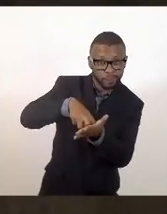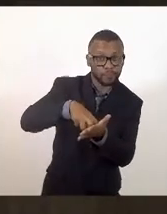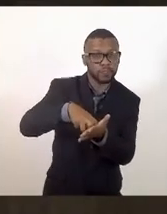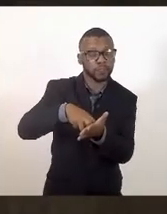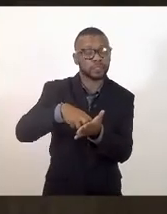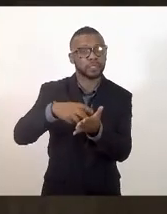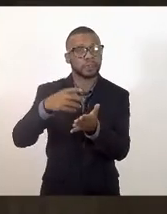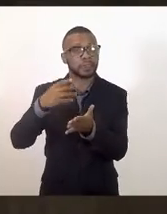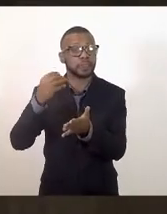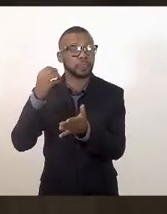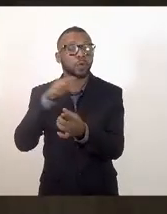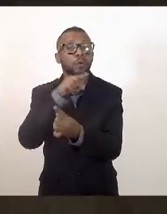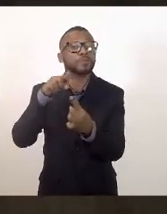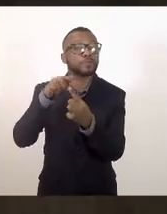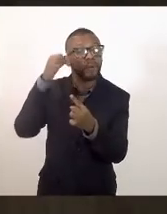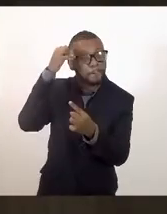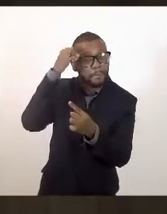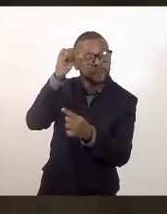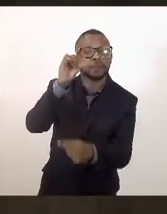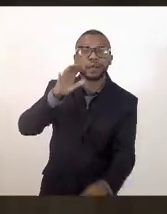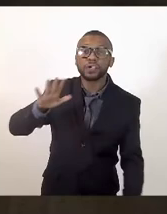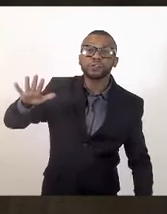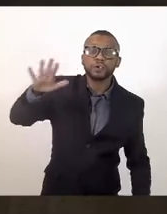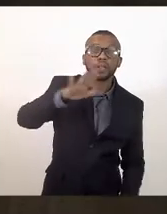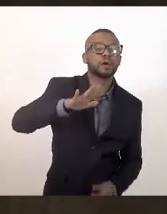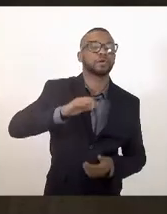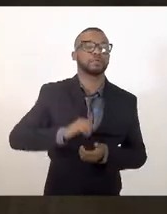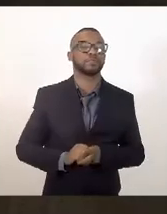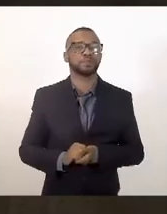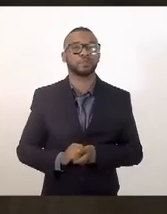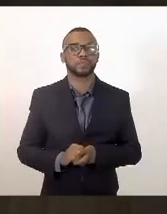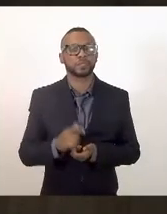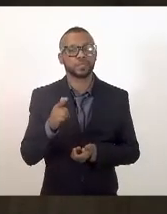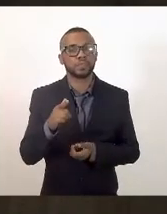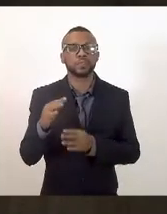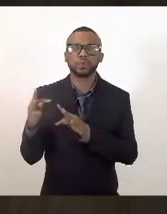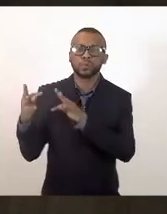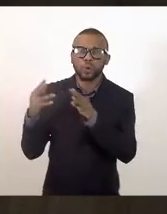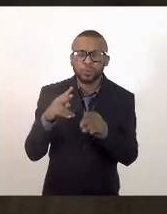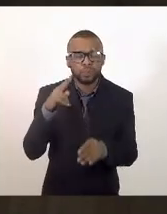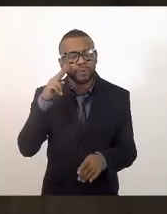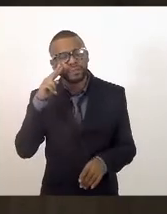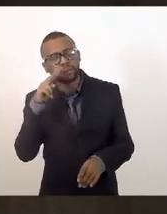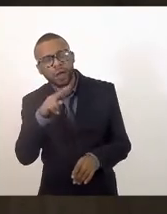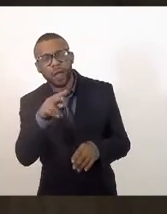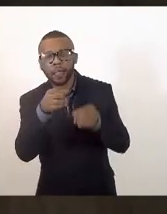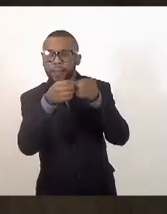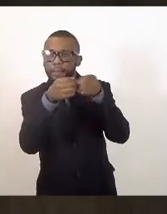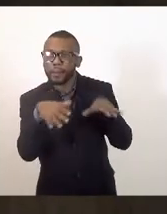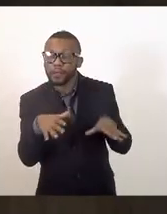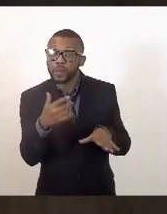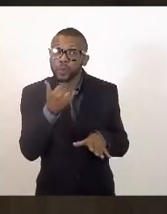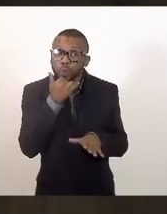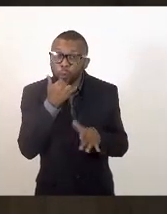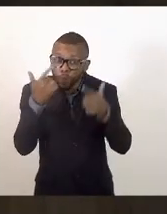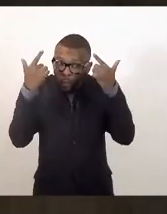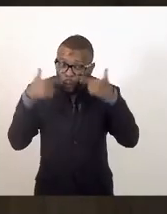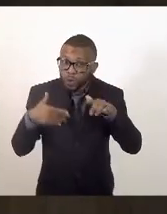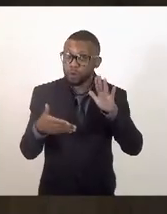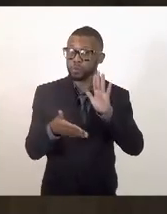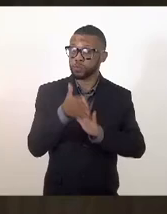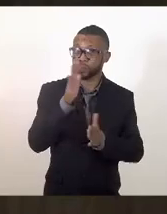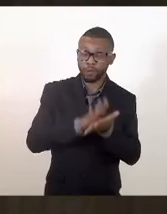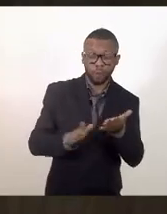inibitório da prevenção geral, que é ir todo mundo vendo o cara se prejudicar, olha, eu não vou fazer, porque olha o que aconteceu com